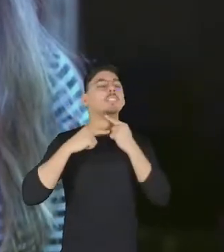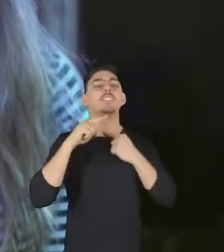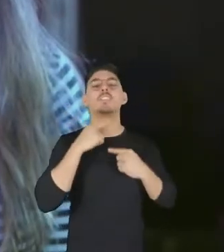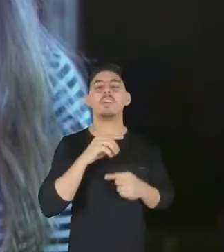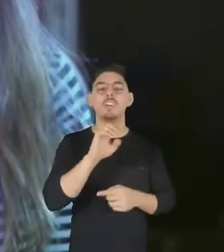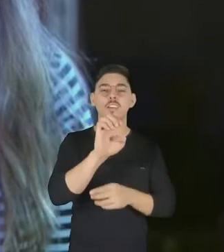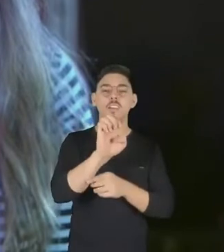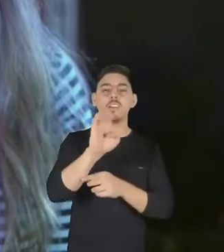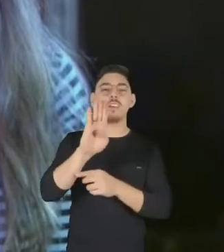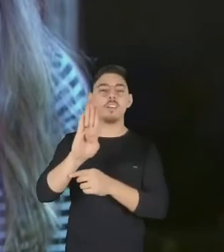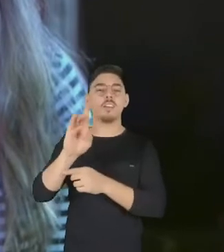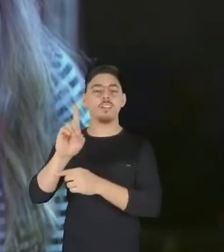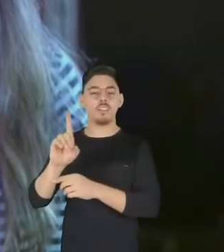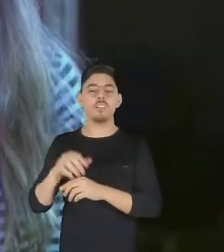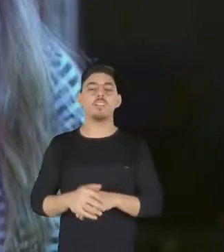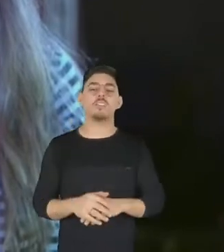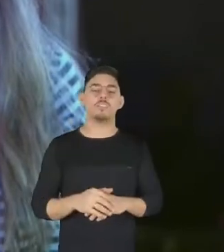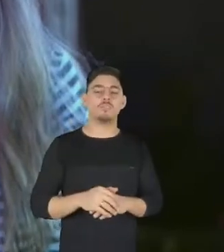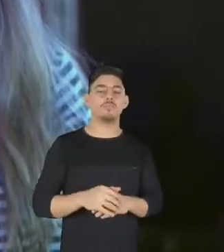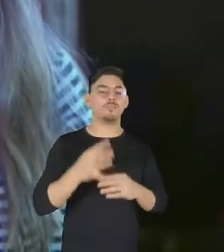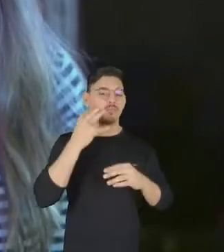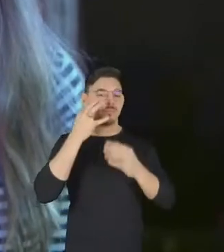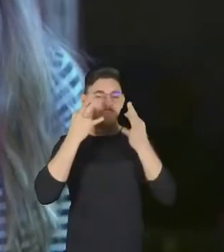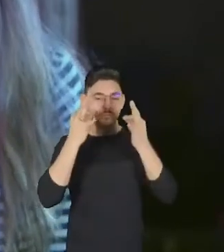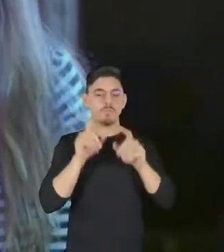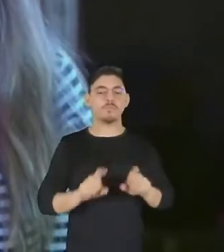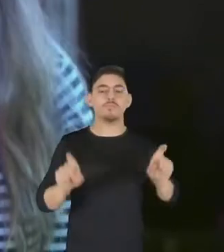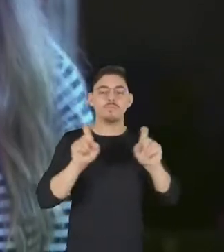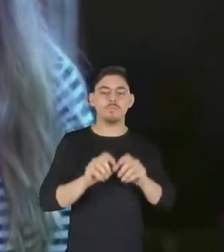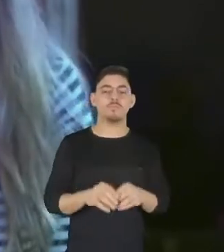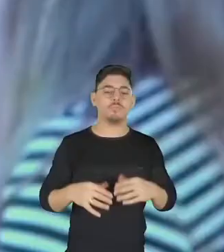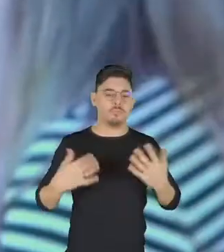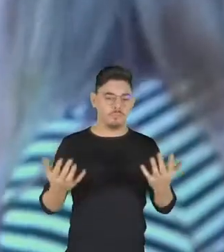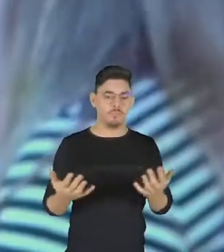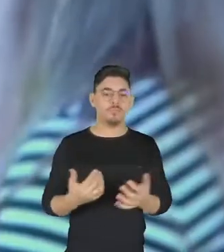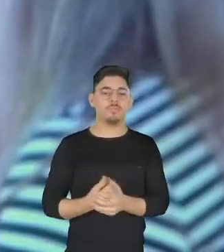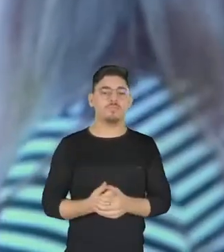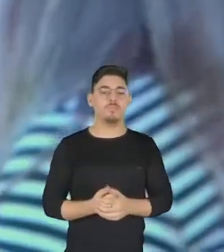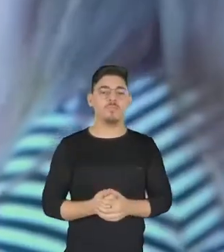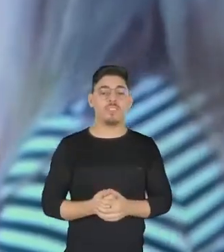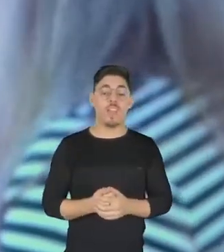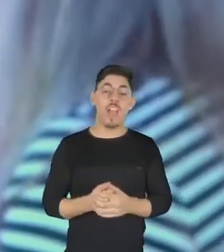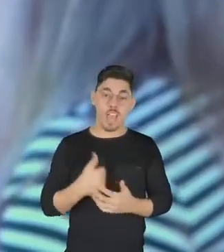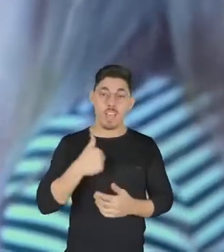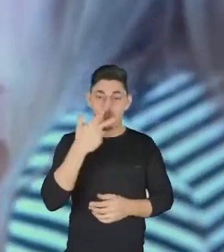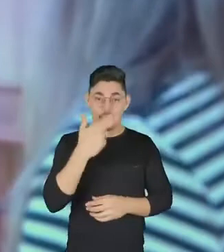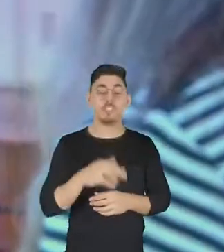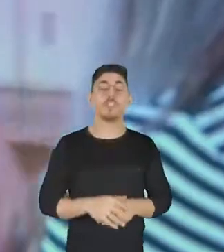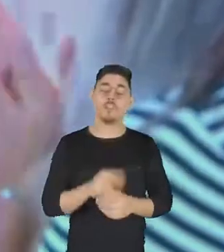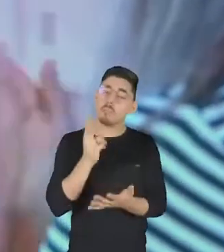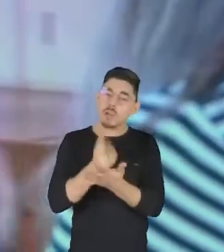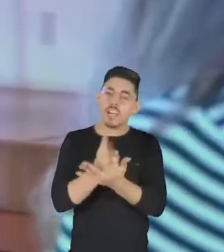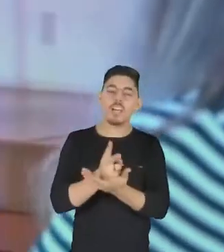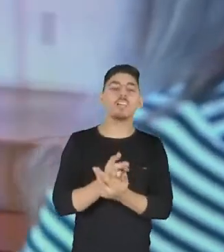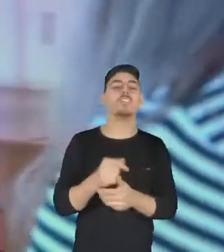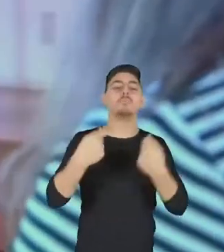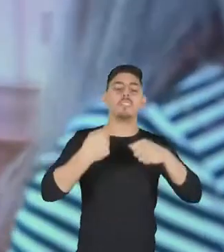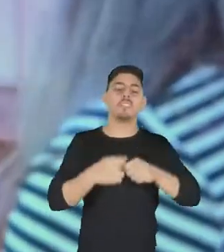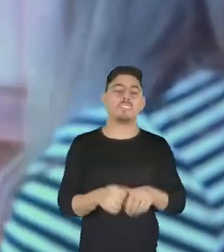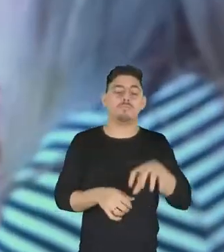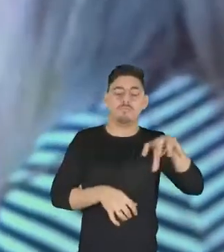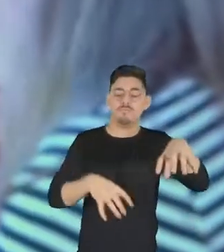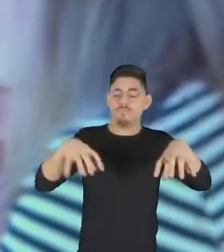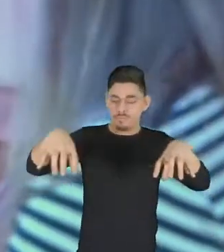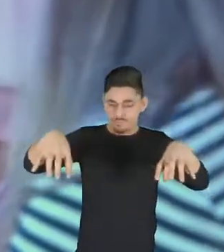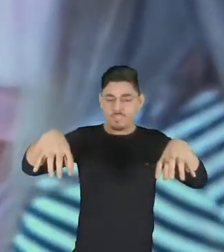EBD virtual. Então, acho que é uma coisa que veio para ficar. A gente vai ter que ficar com as duas coisas agora, daqui para frente. Que bom, né?